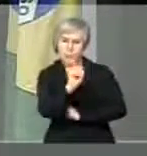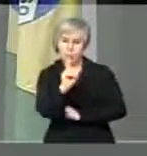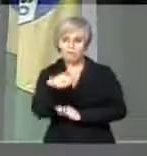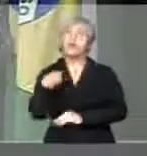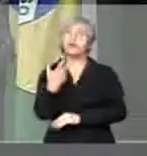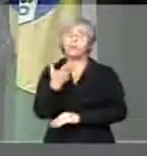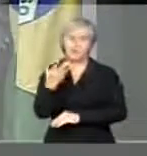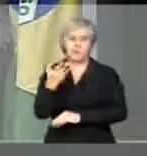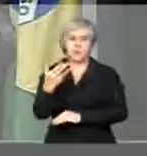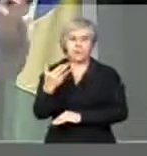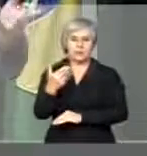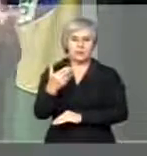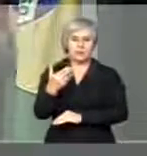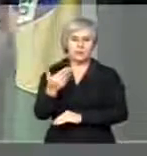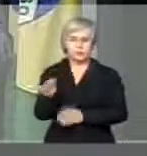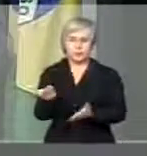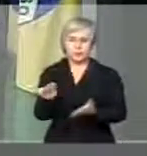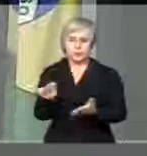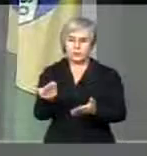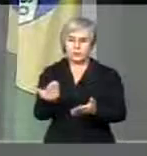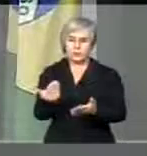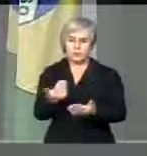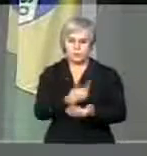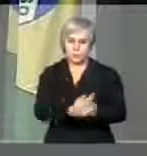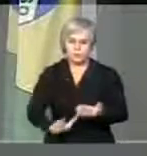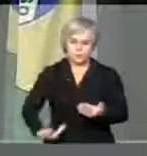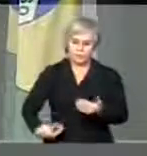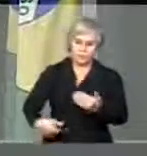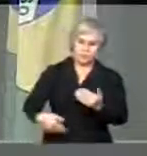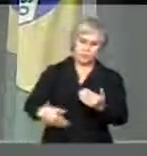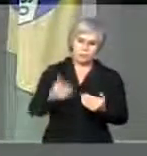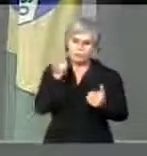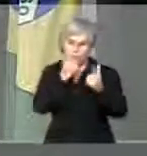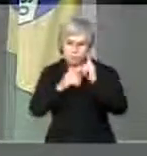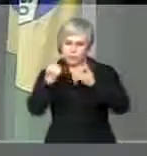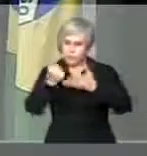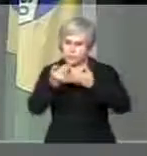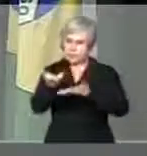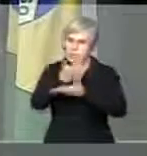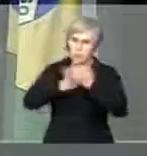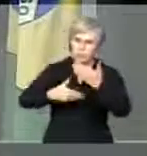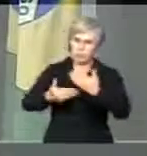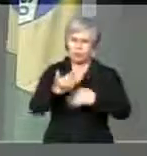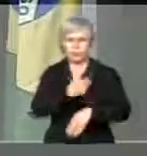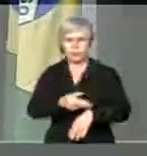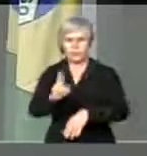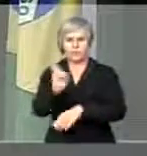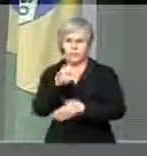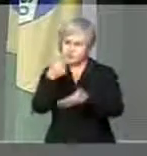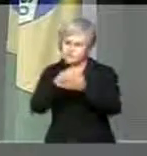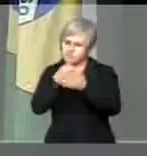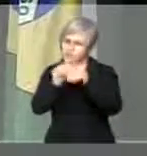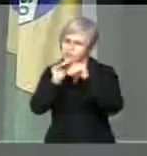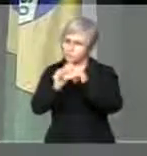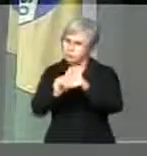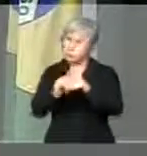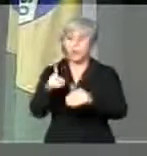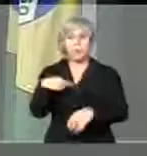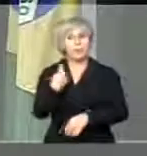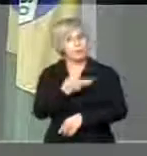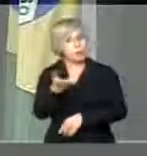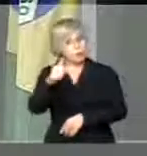se mire, sim, no governo do Uruguai, que foi rigoroso, e nós esperávamos